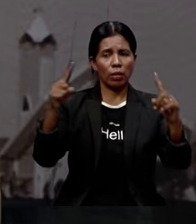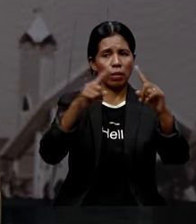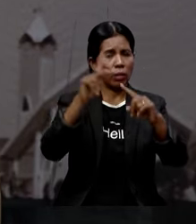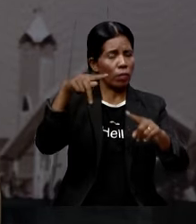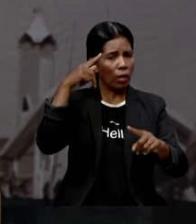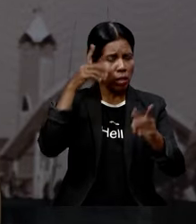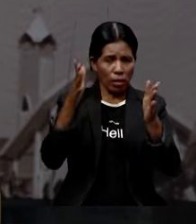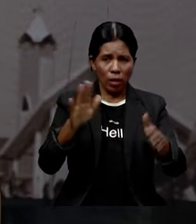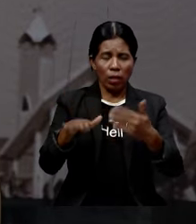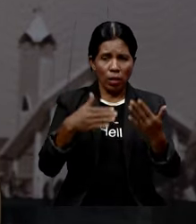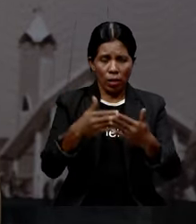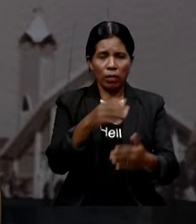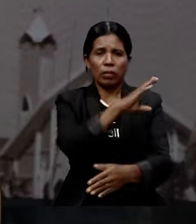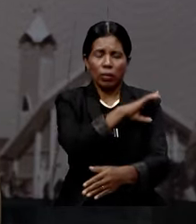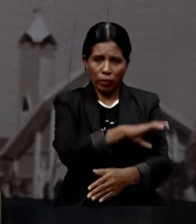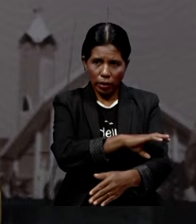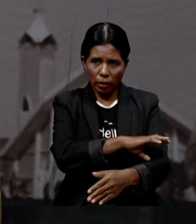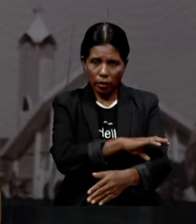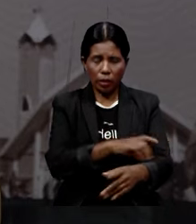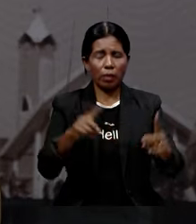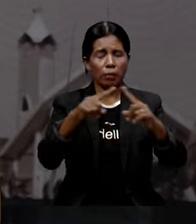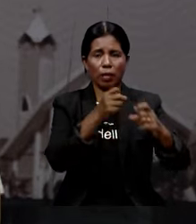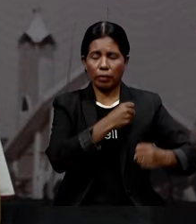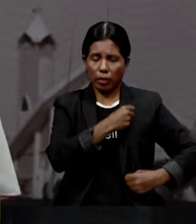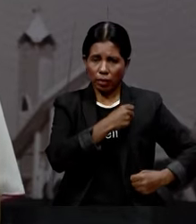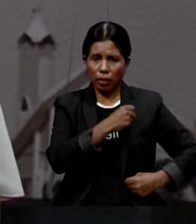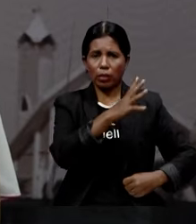parlament siguran